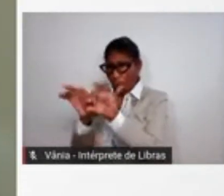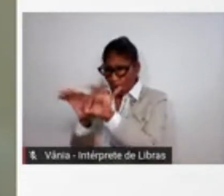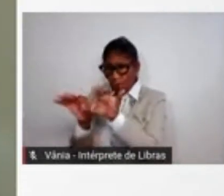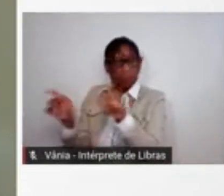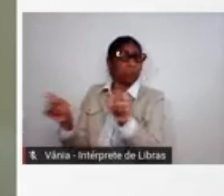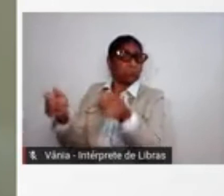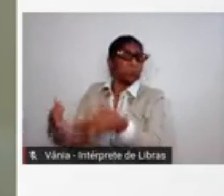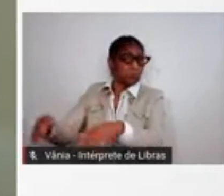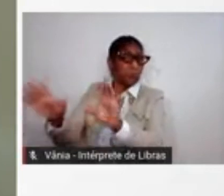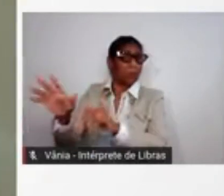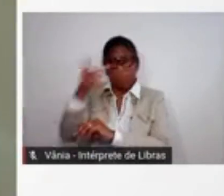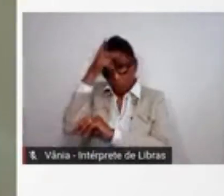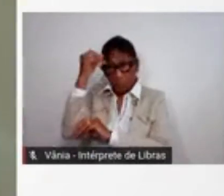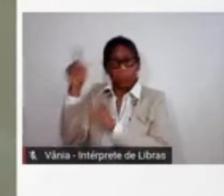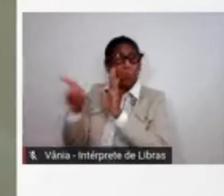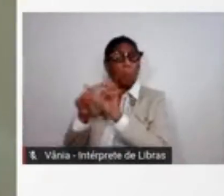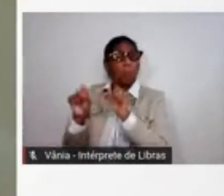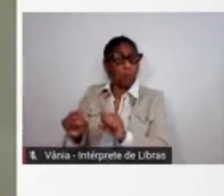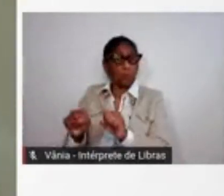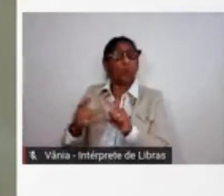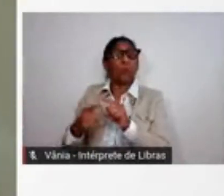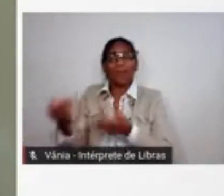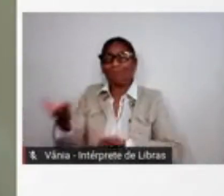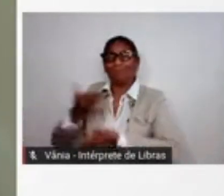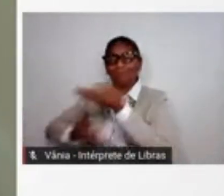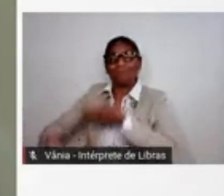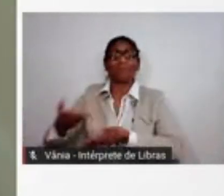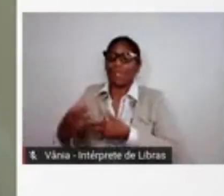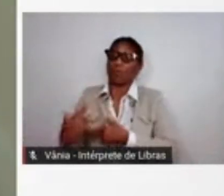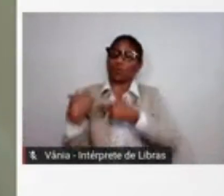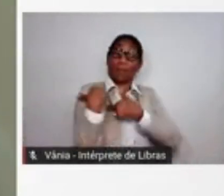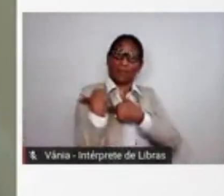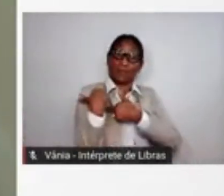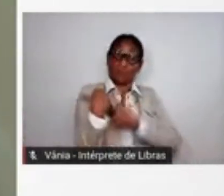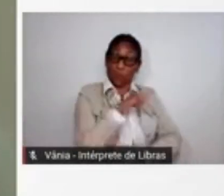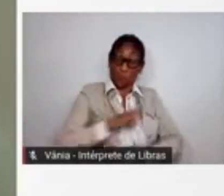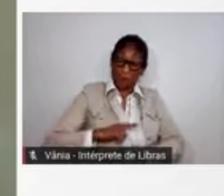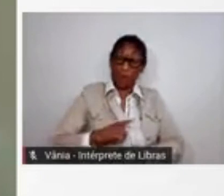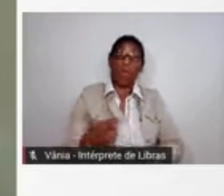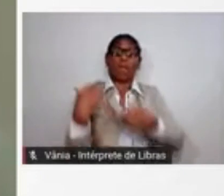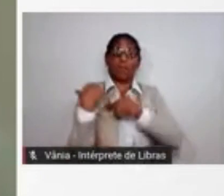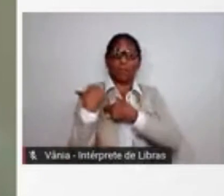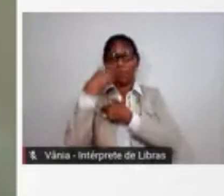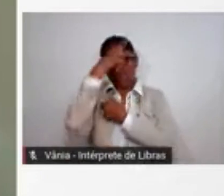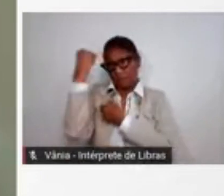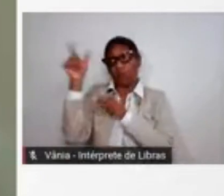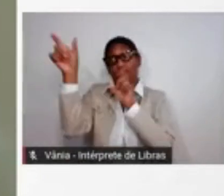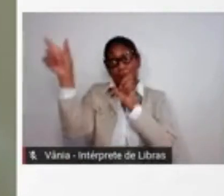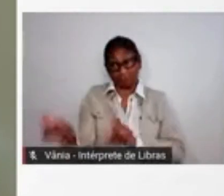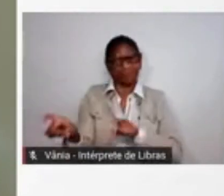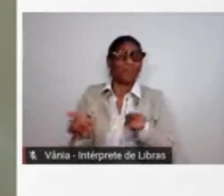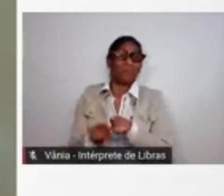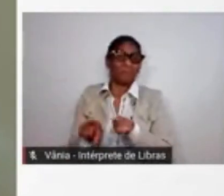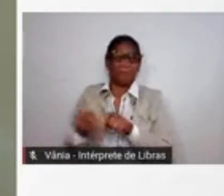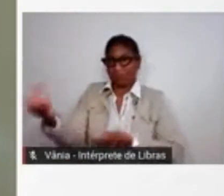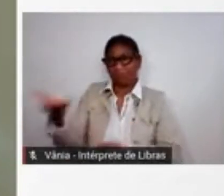dentro desses esforços de gestão compartilhada, de responsabilidade mútua, que é responsabilidade